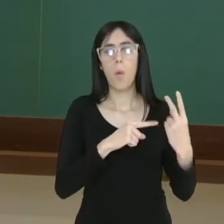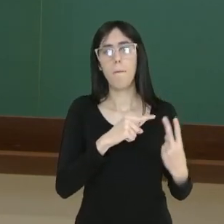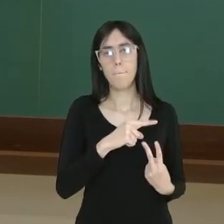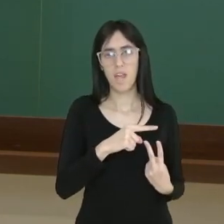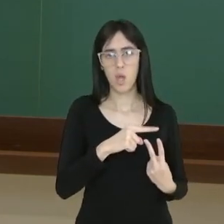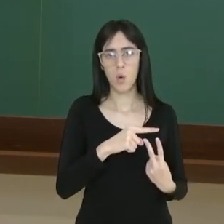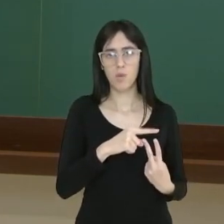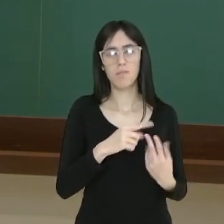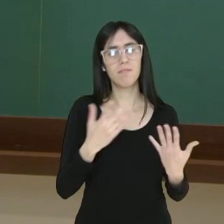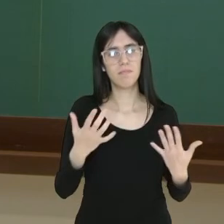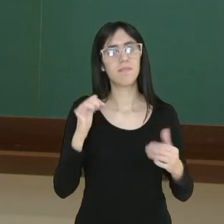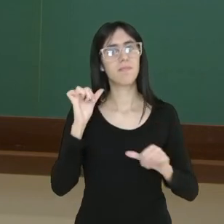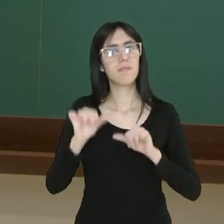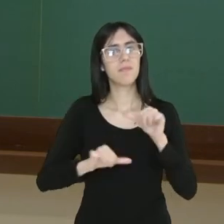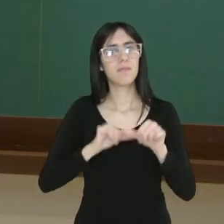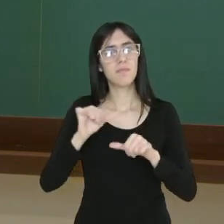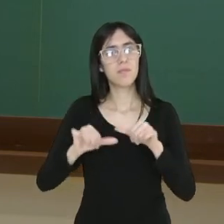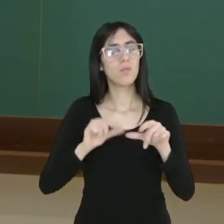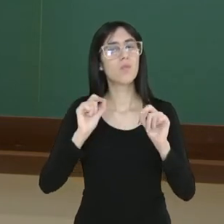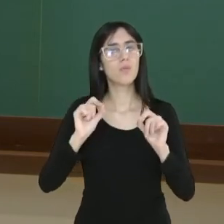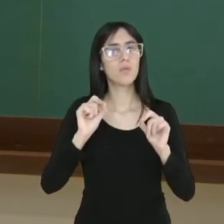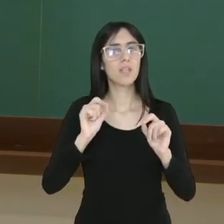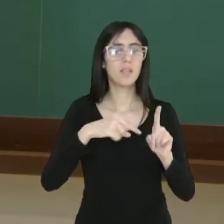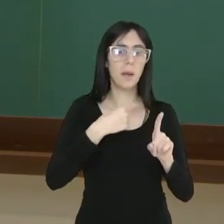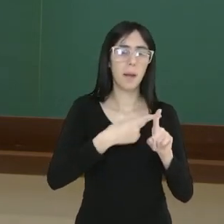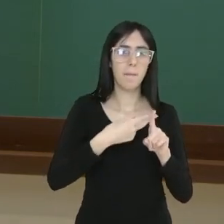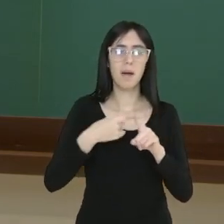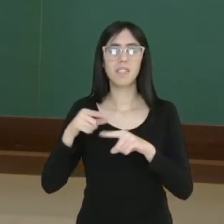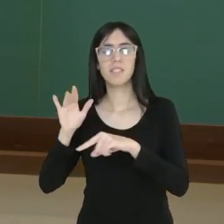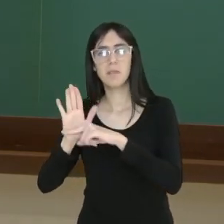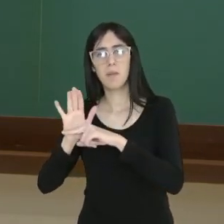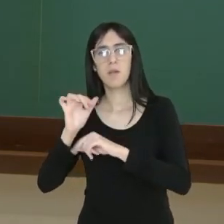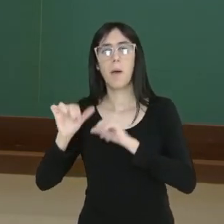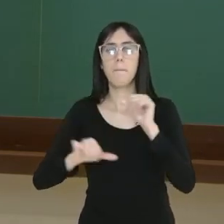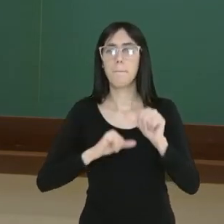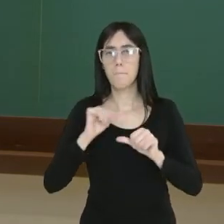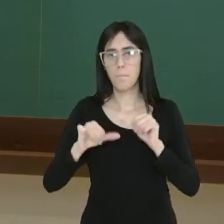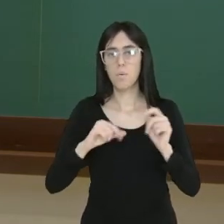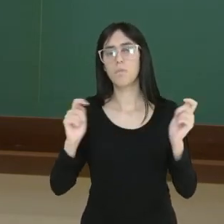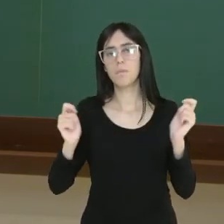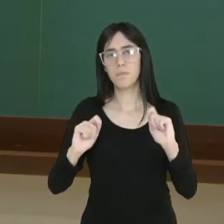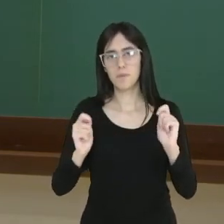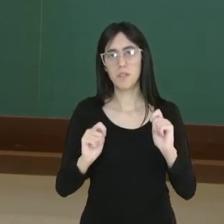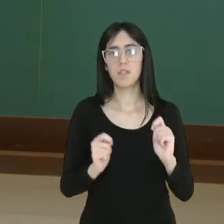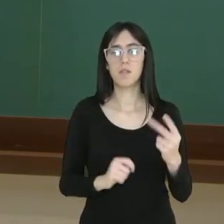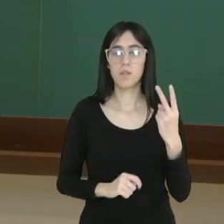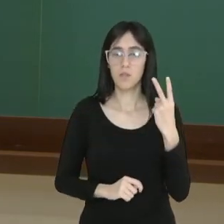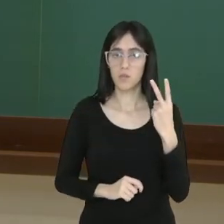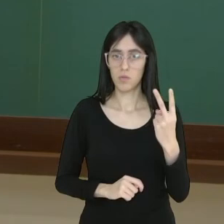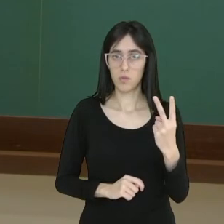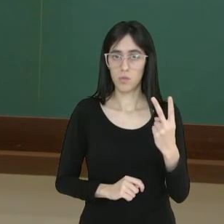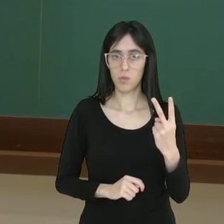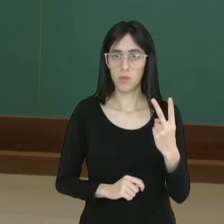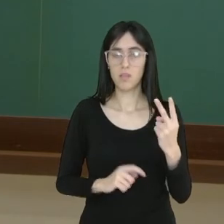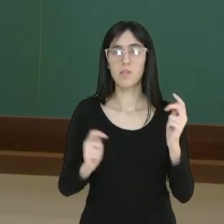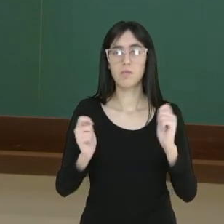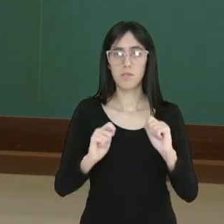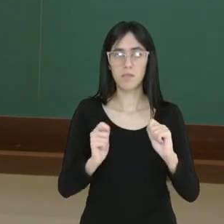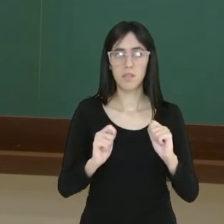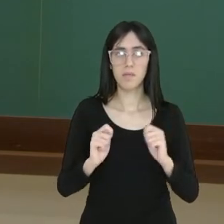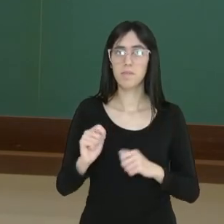Aí muda apenas quem? O sinal do expoente. Então, eu consigo reescrever o 2 na menos 6